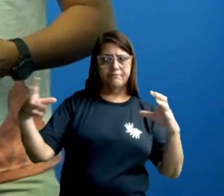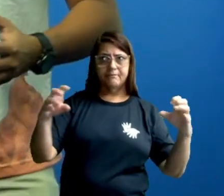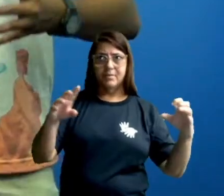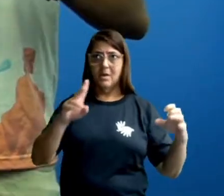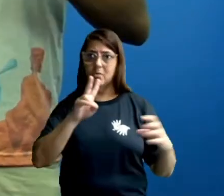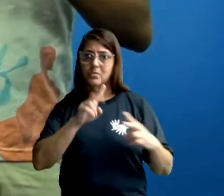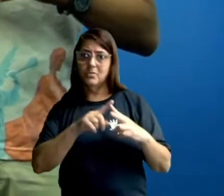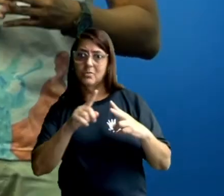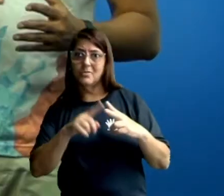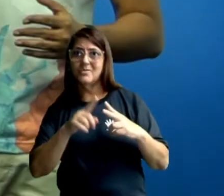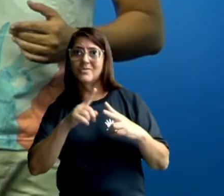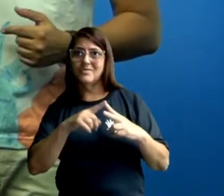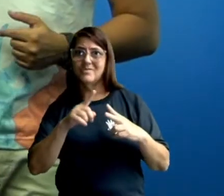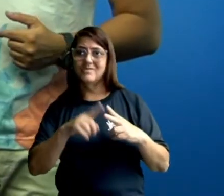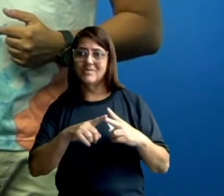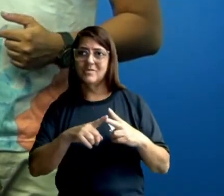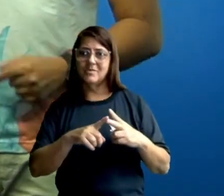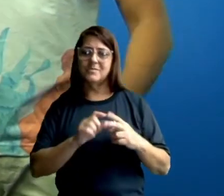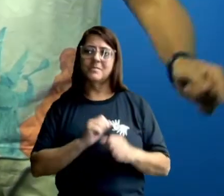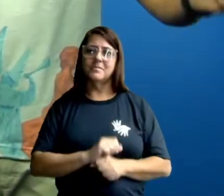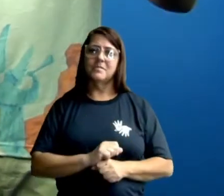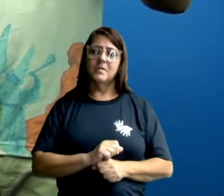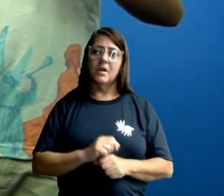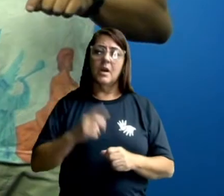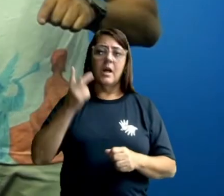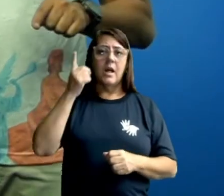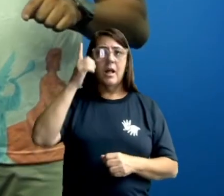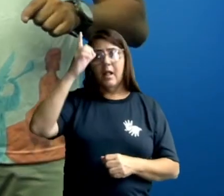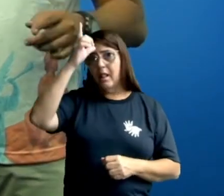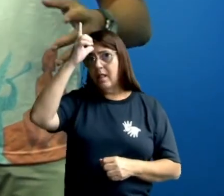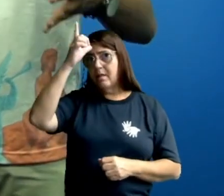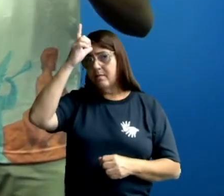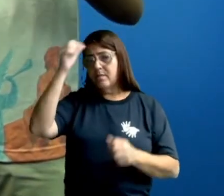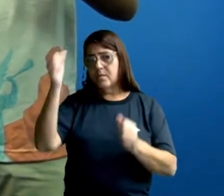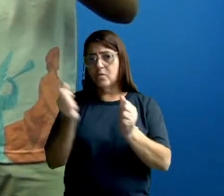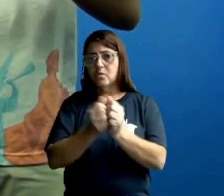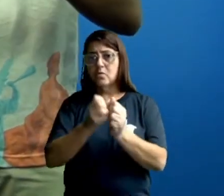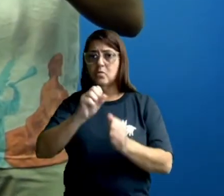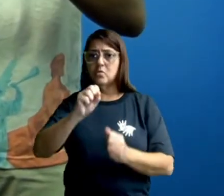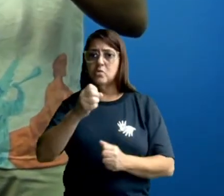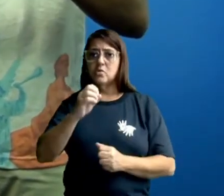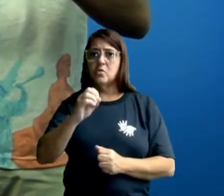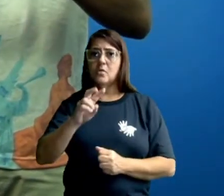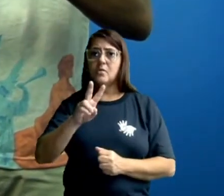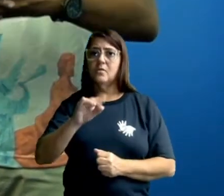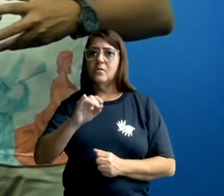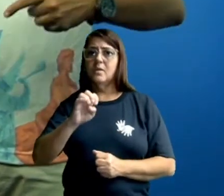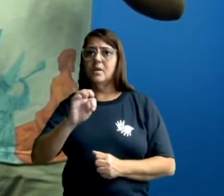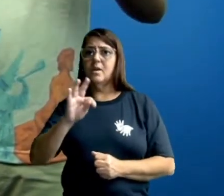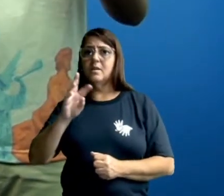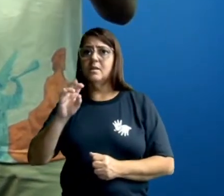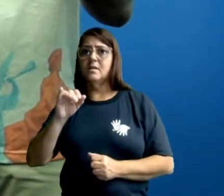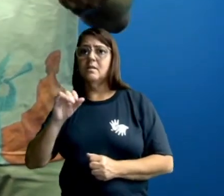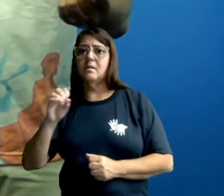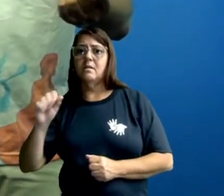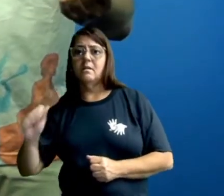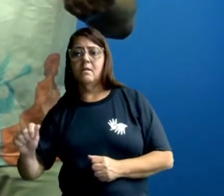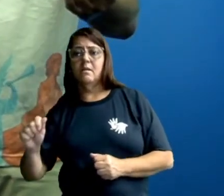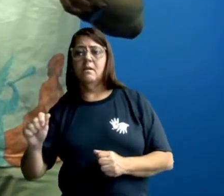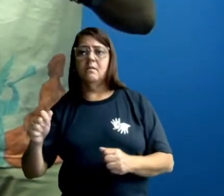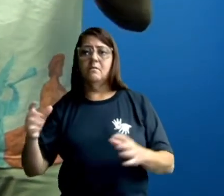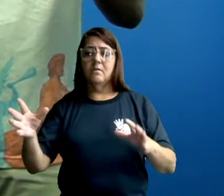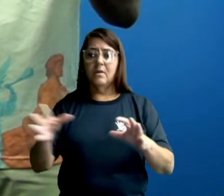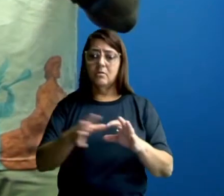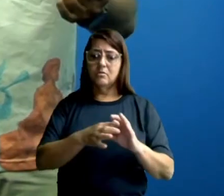agressão. E a Alemanha, juntamente com a União Soviética, fazem esse casamento, que vai